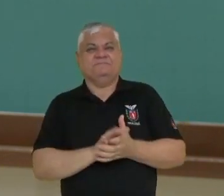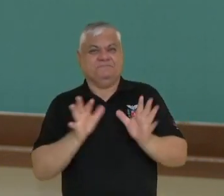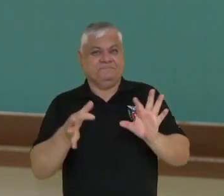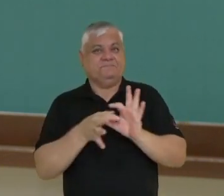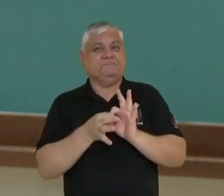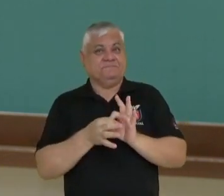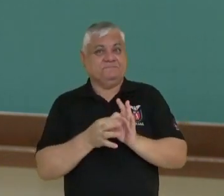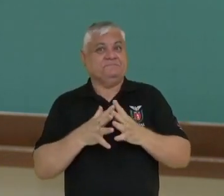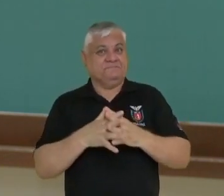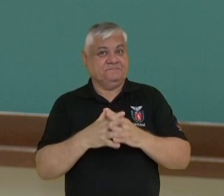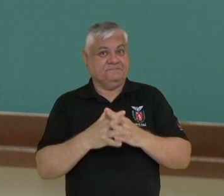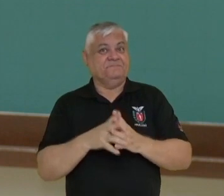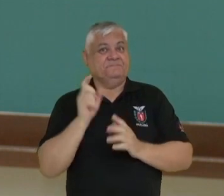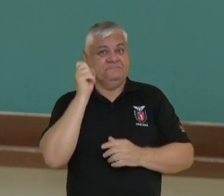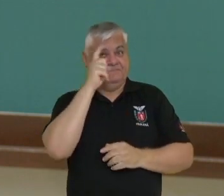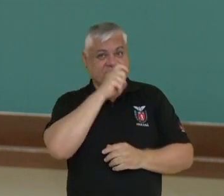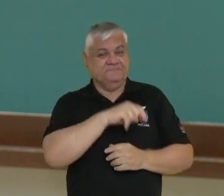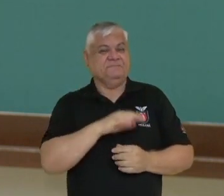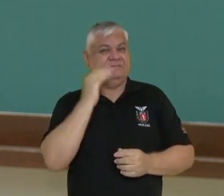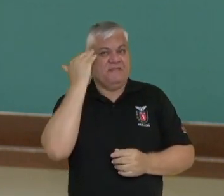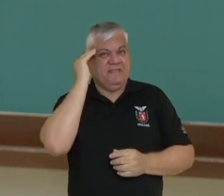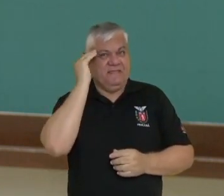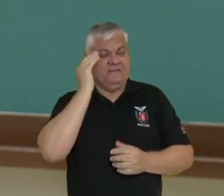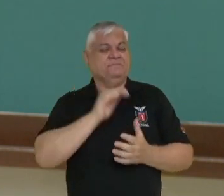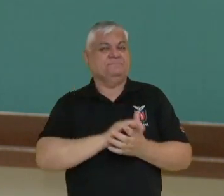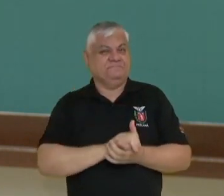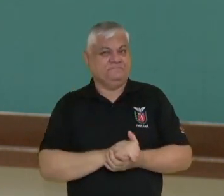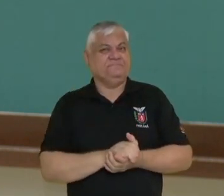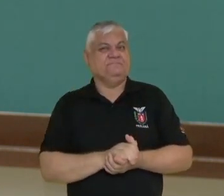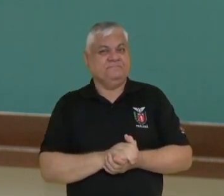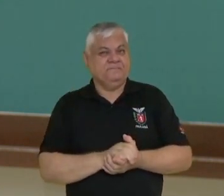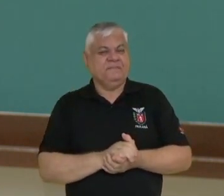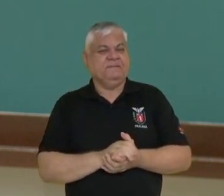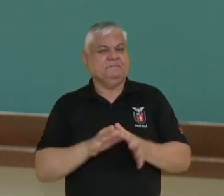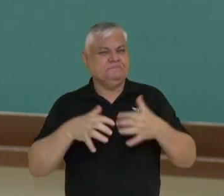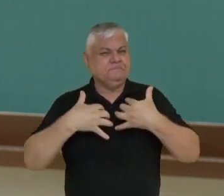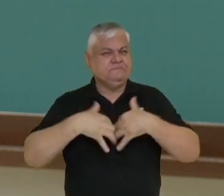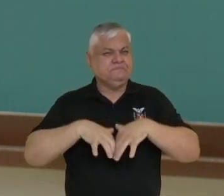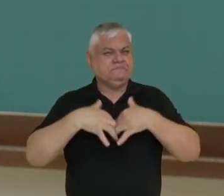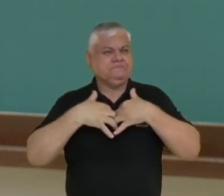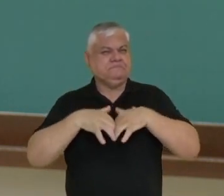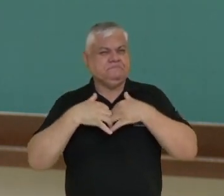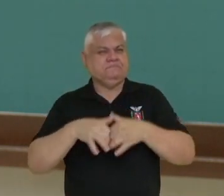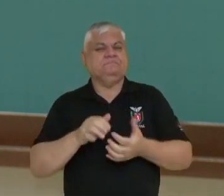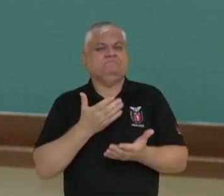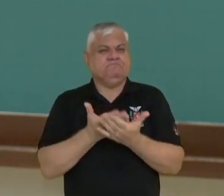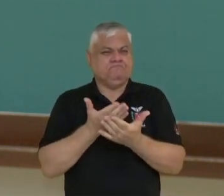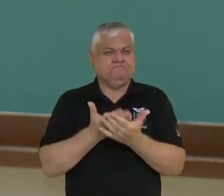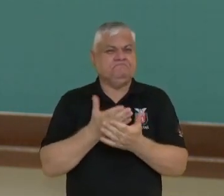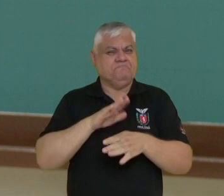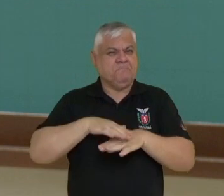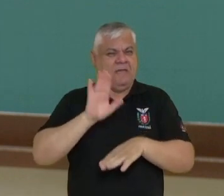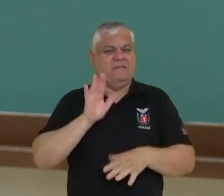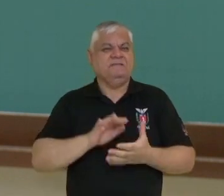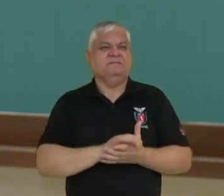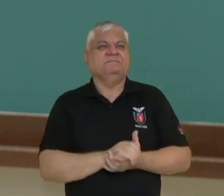muito complexo para entendermos de primeira, né? Então, temos que refletir e raciocinar um pouquinho. Beleza?